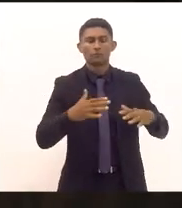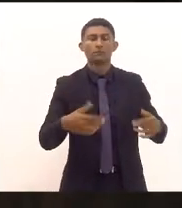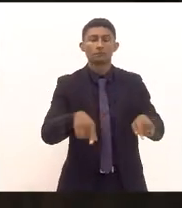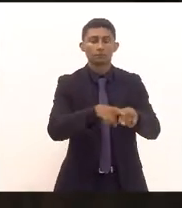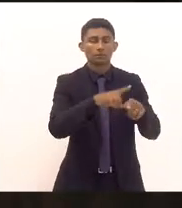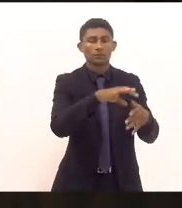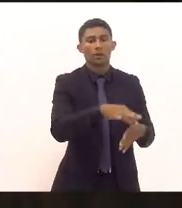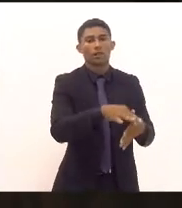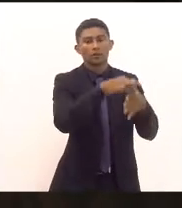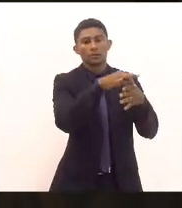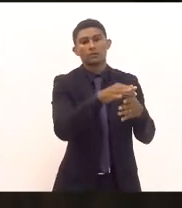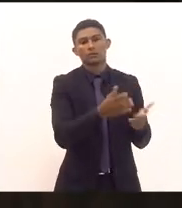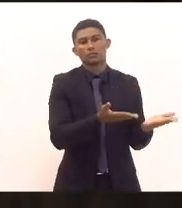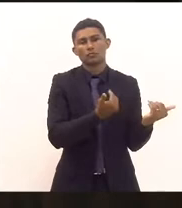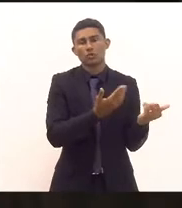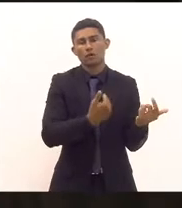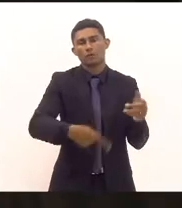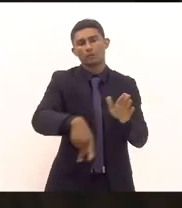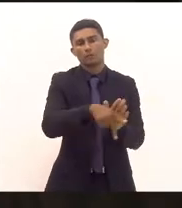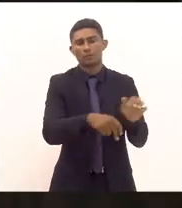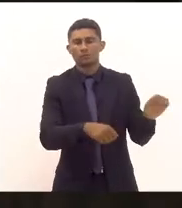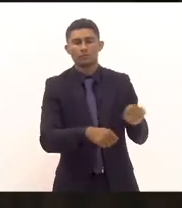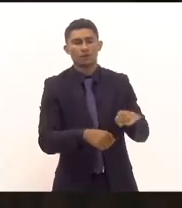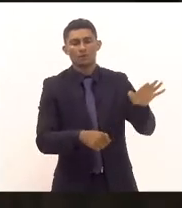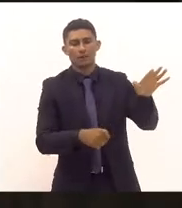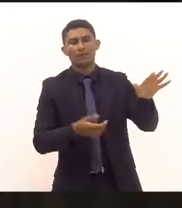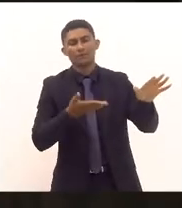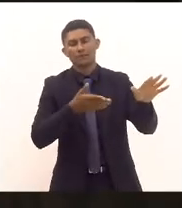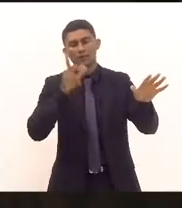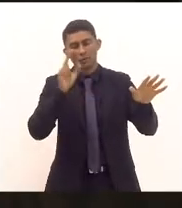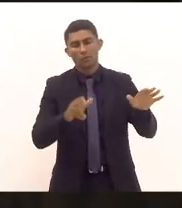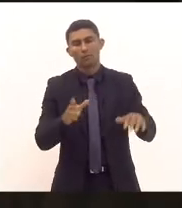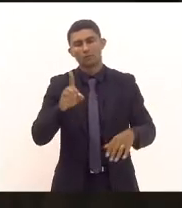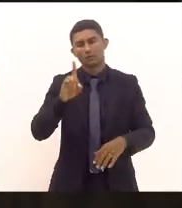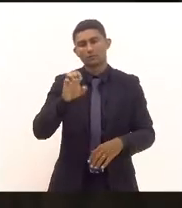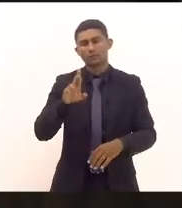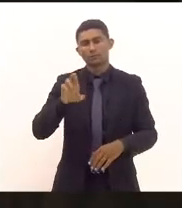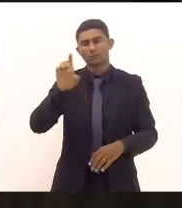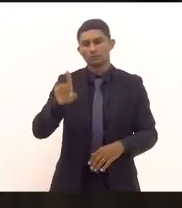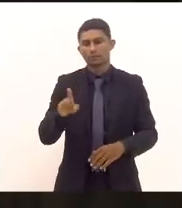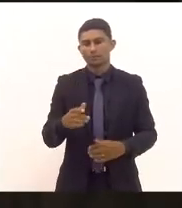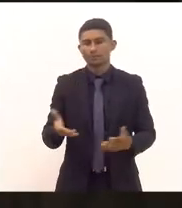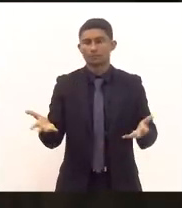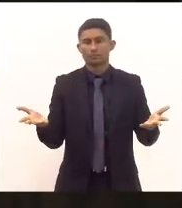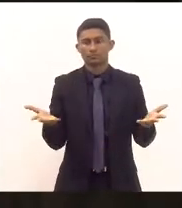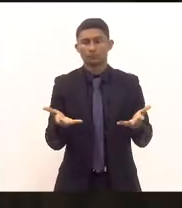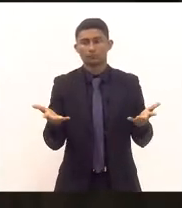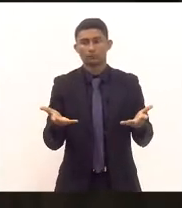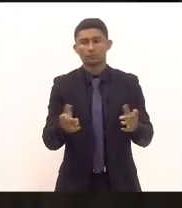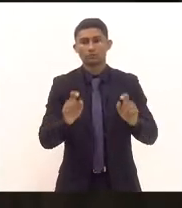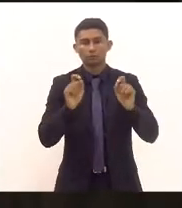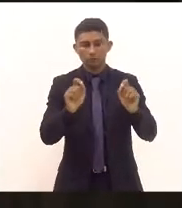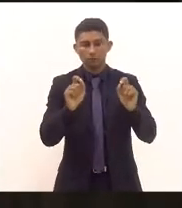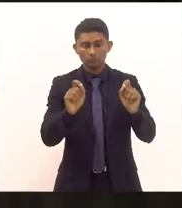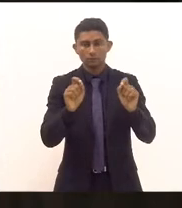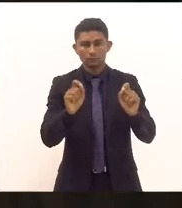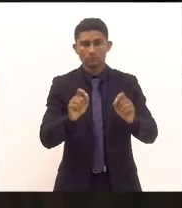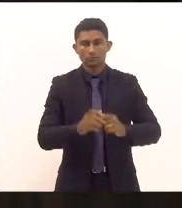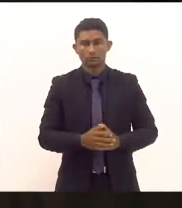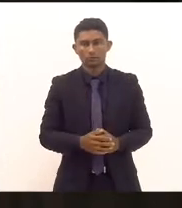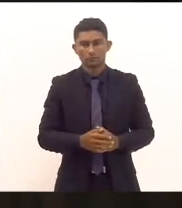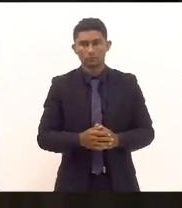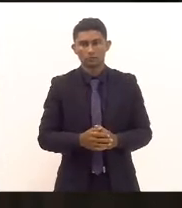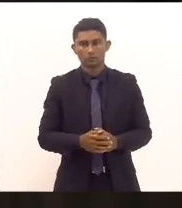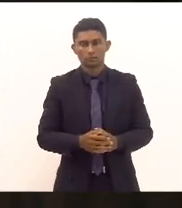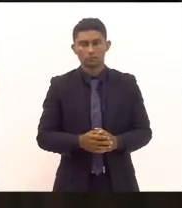lideranças jovens pretas de favela como é oder e bom agora eu gostaria que também